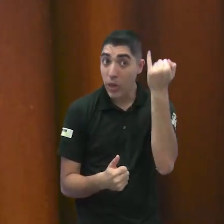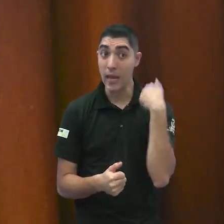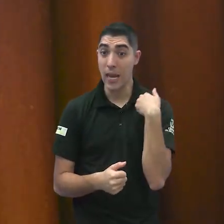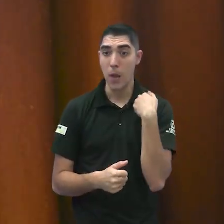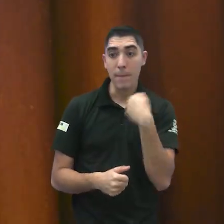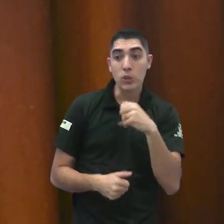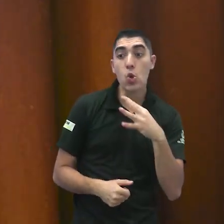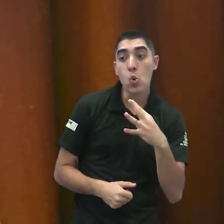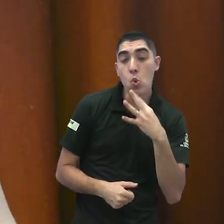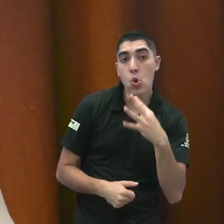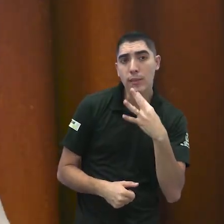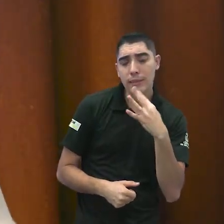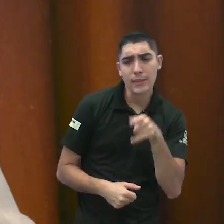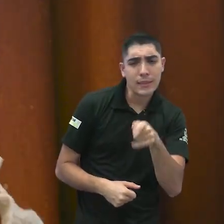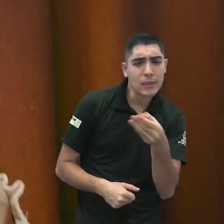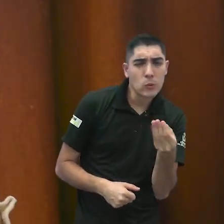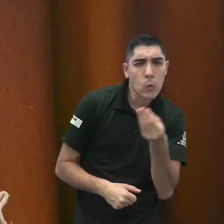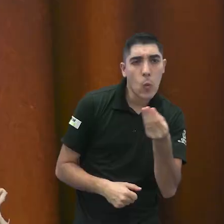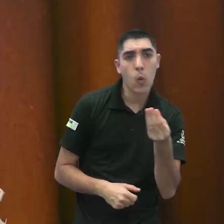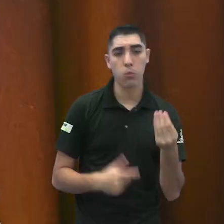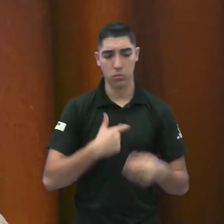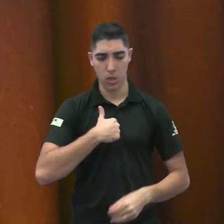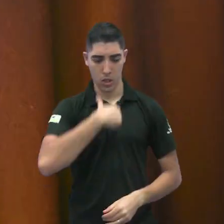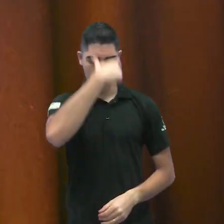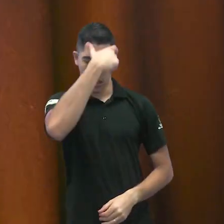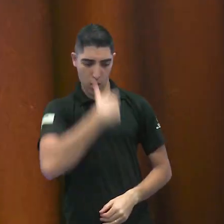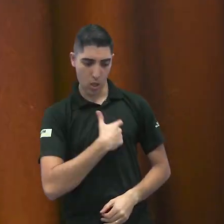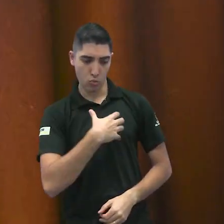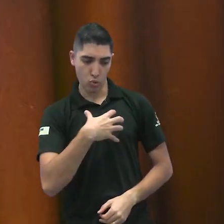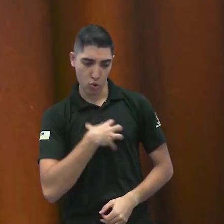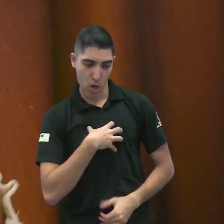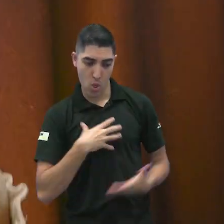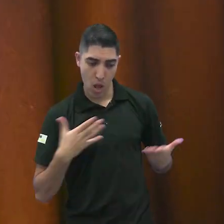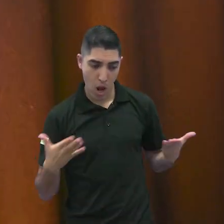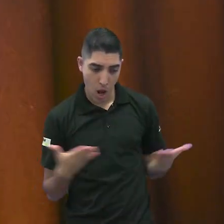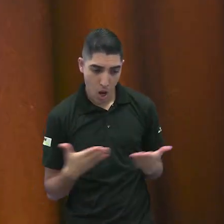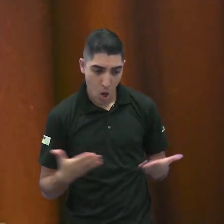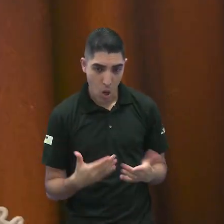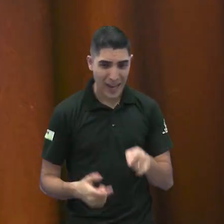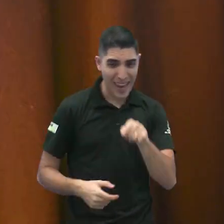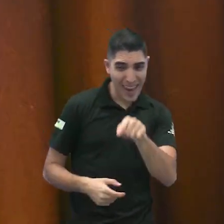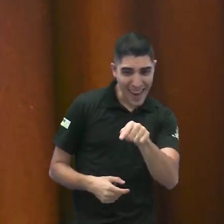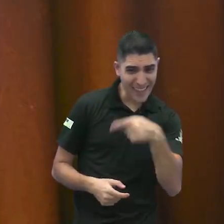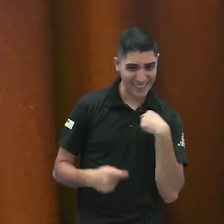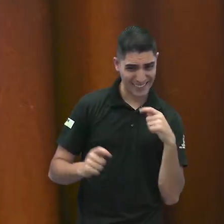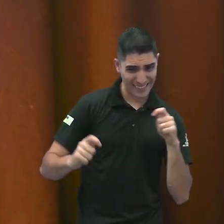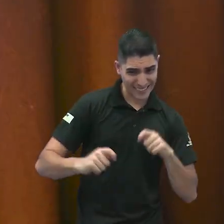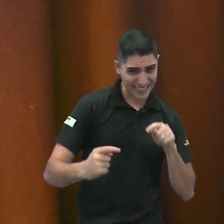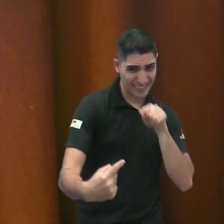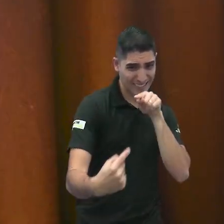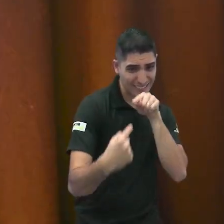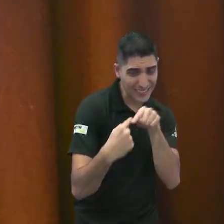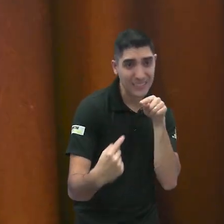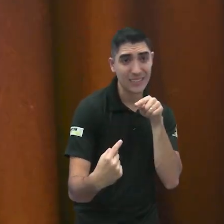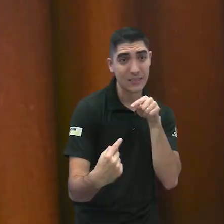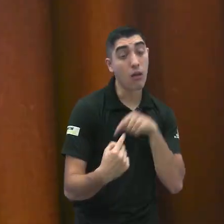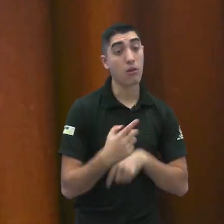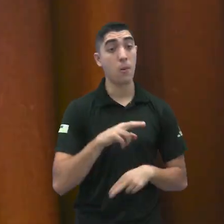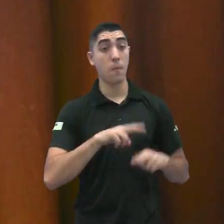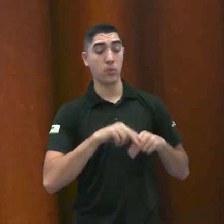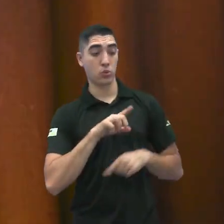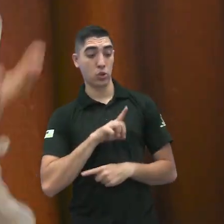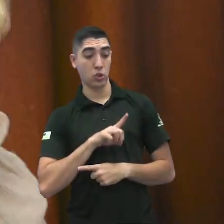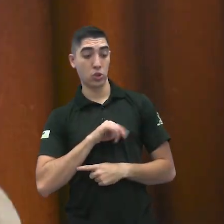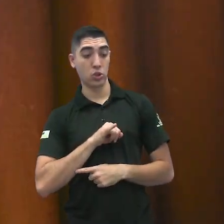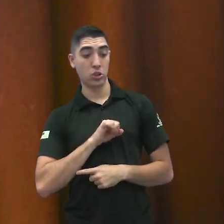o conhecimento de como eu estou neste momento para essa função. Então, quando a gente aplica